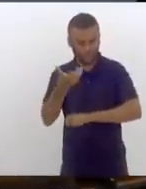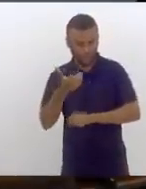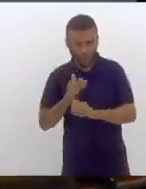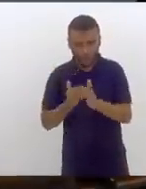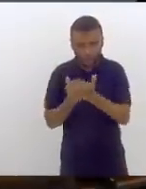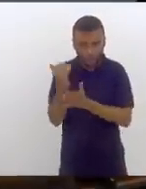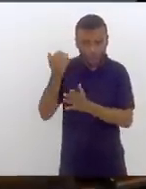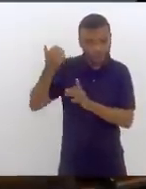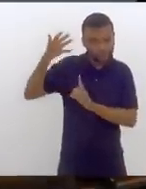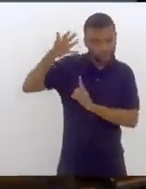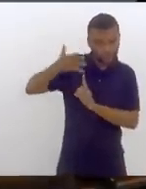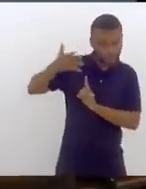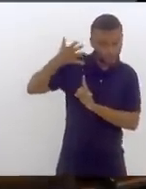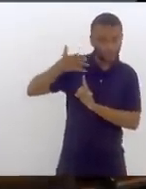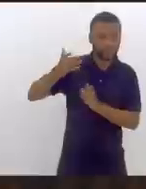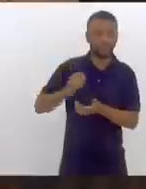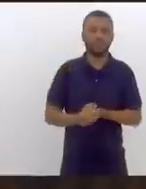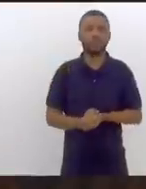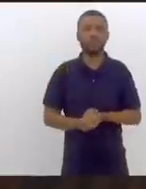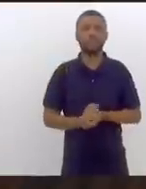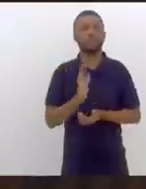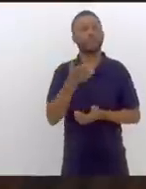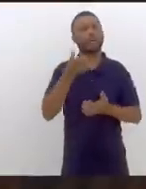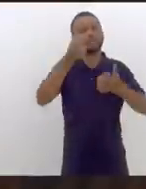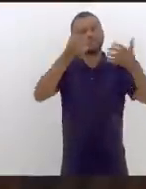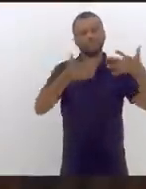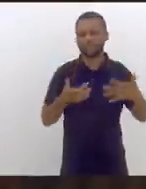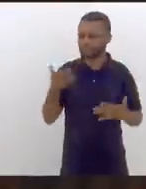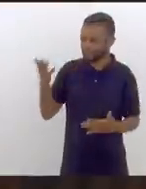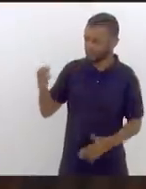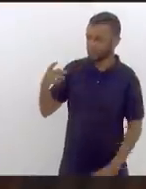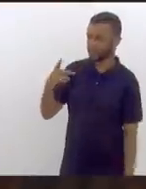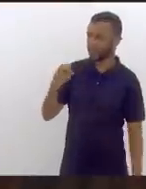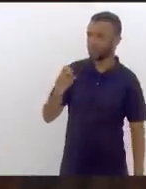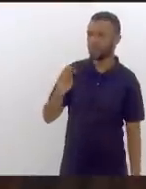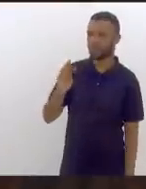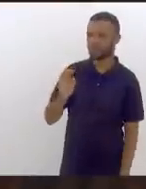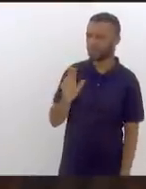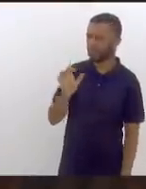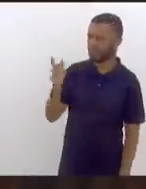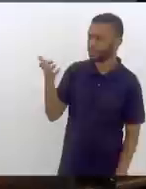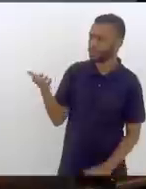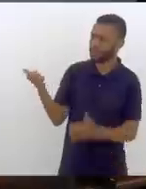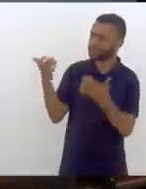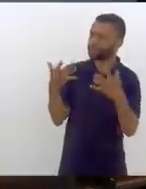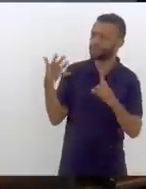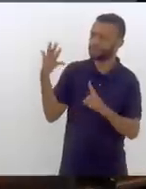eu já criei minha parte até falei Portugal que usa da palavra